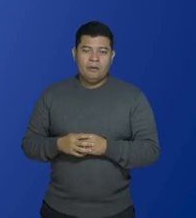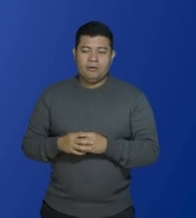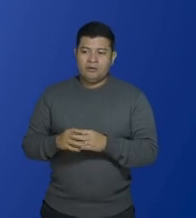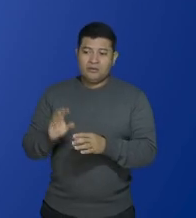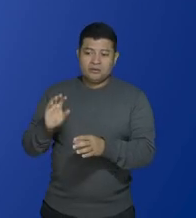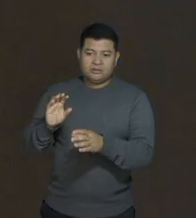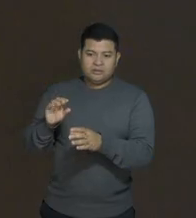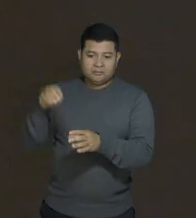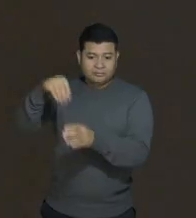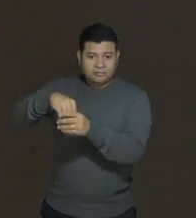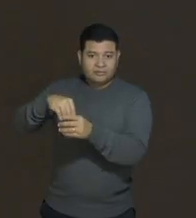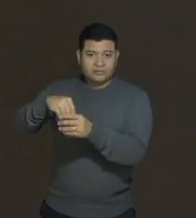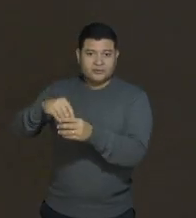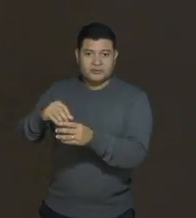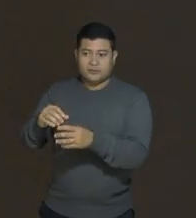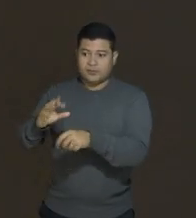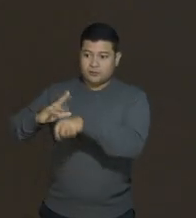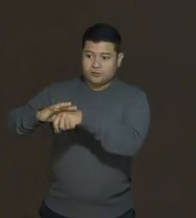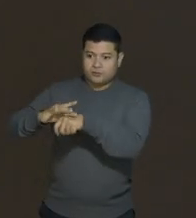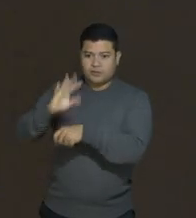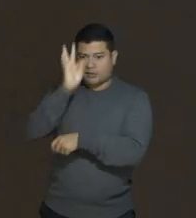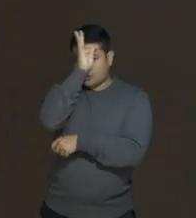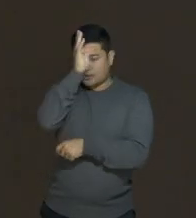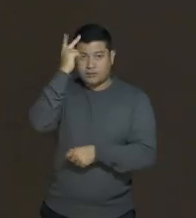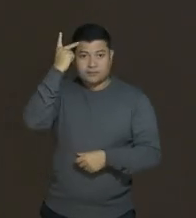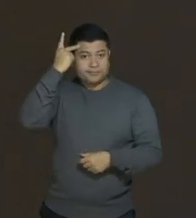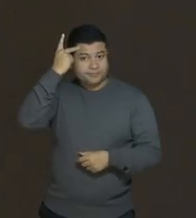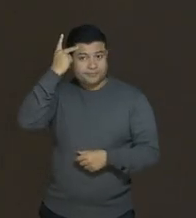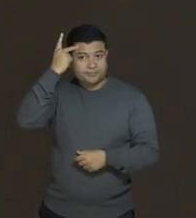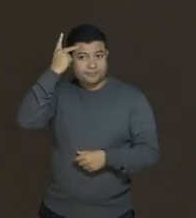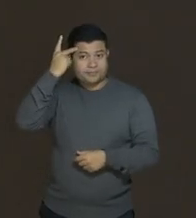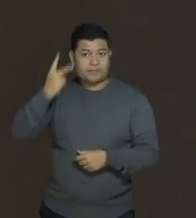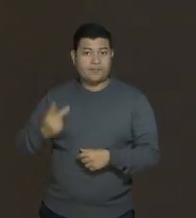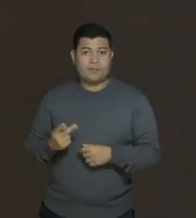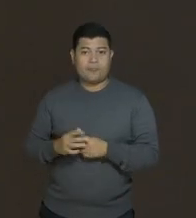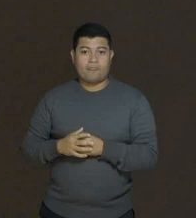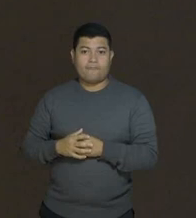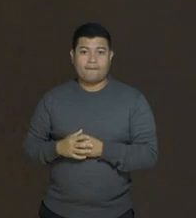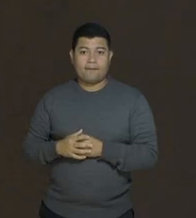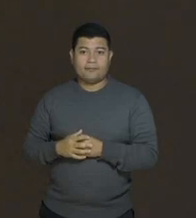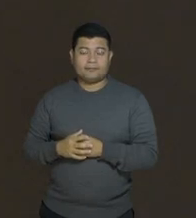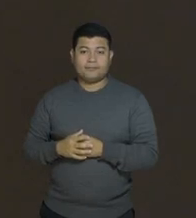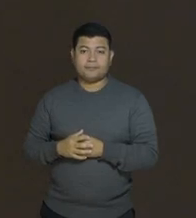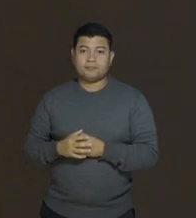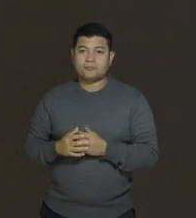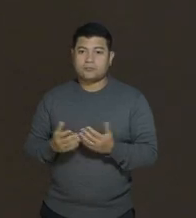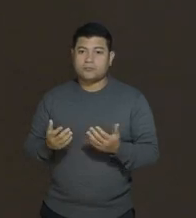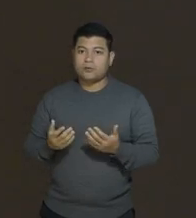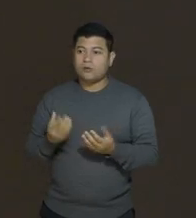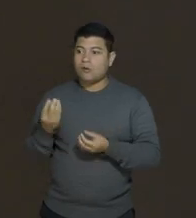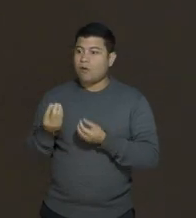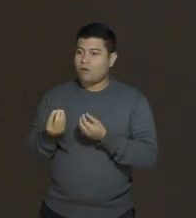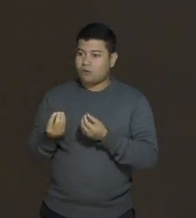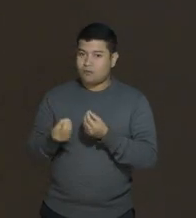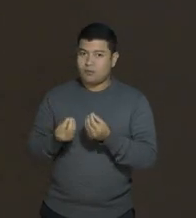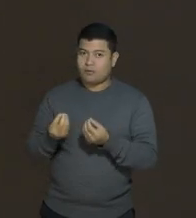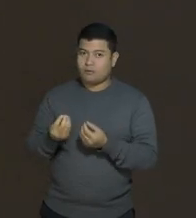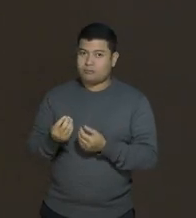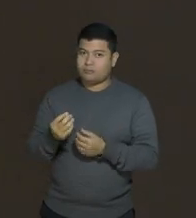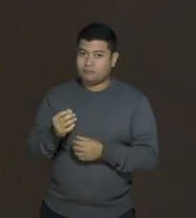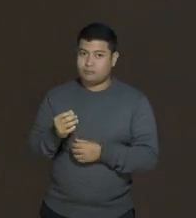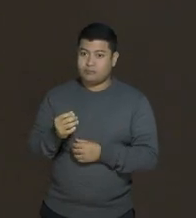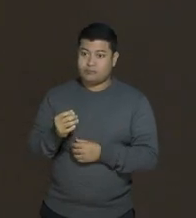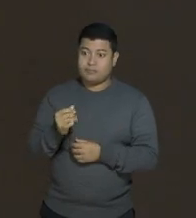TDAH, tem um transtorno de aprendizagem, olha só como entra, fica alto. Quem tem TDAH